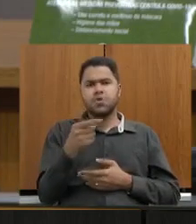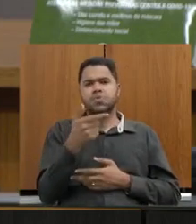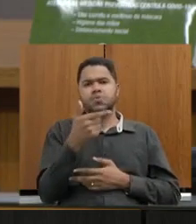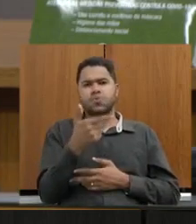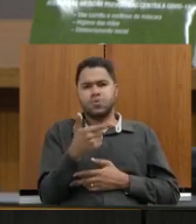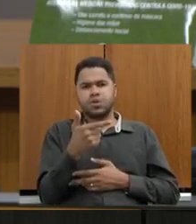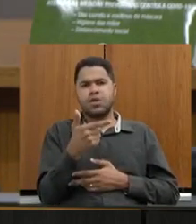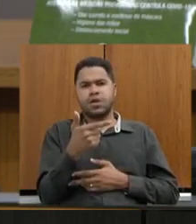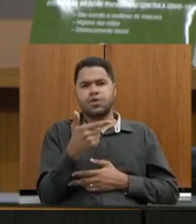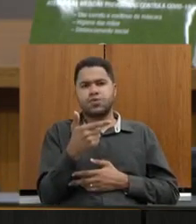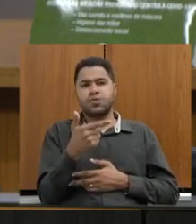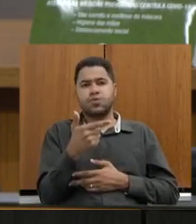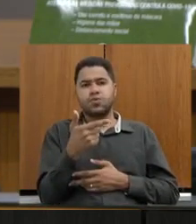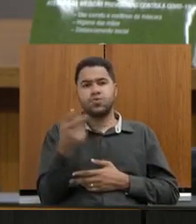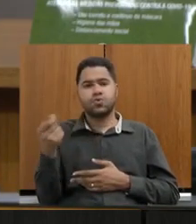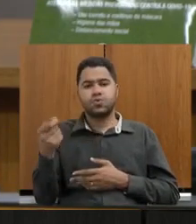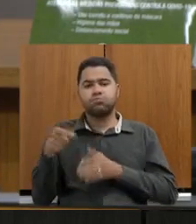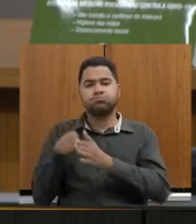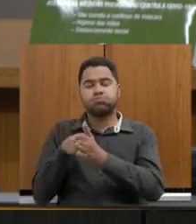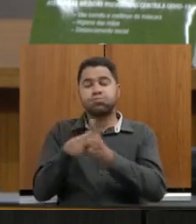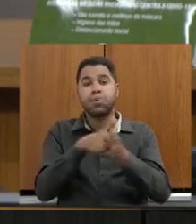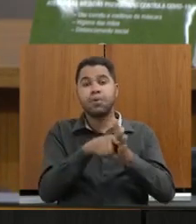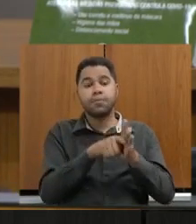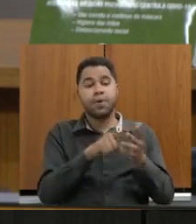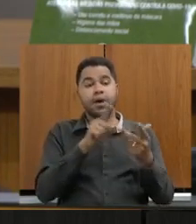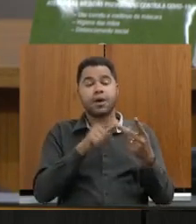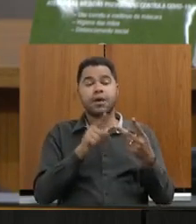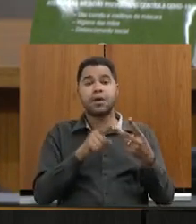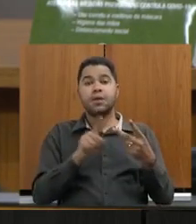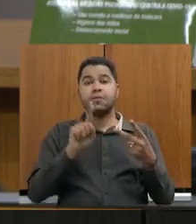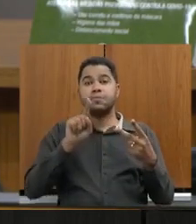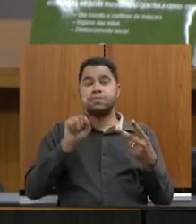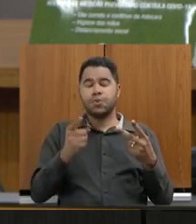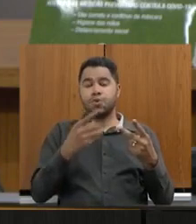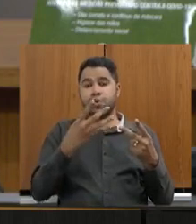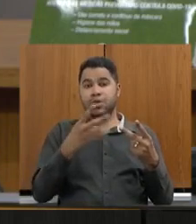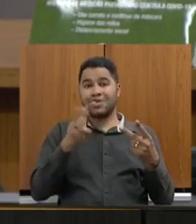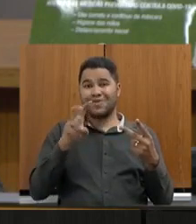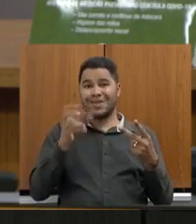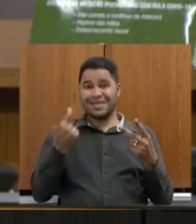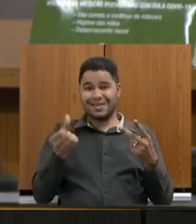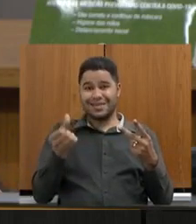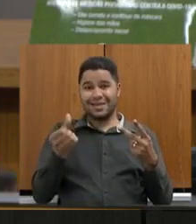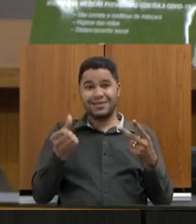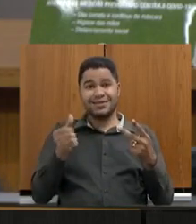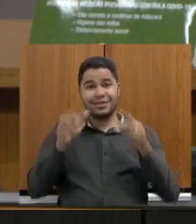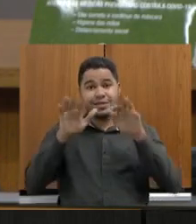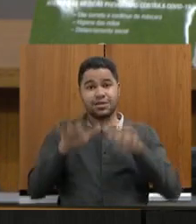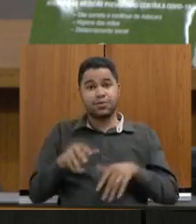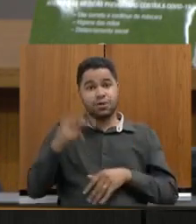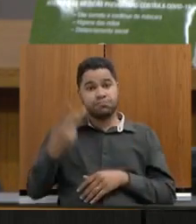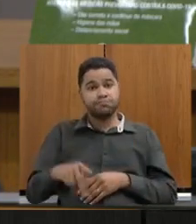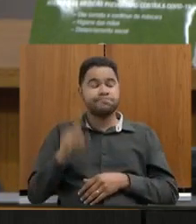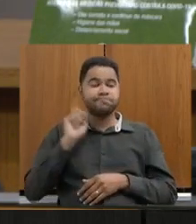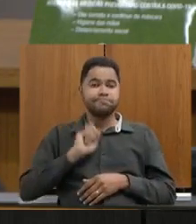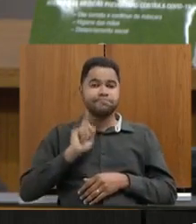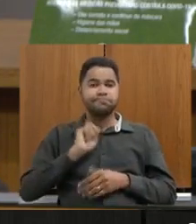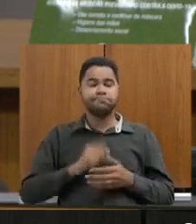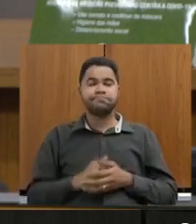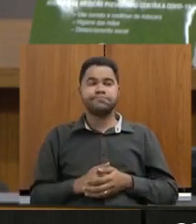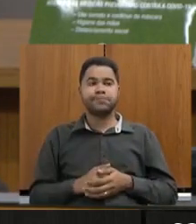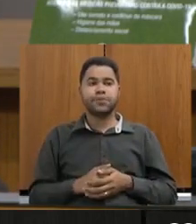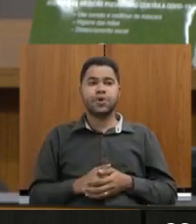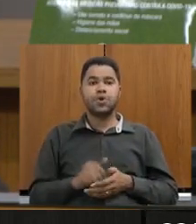poucos investigadores e 1456 escrivães em Minas Gerais então é